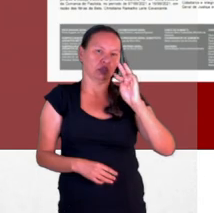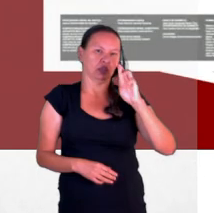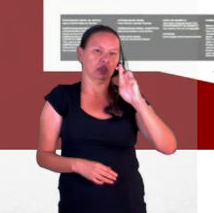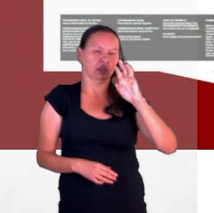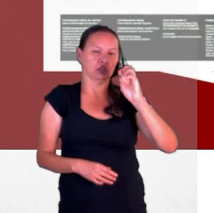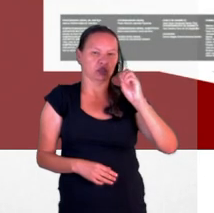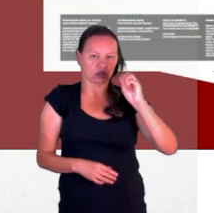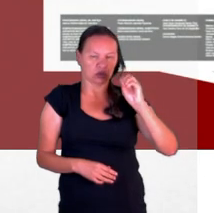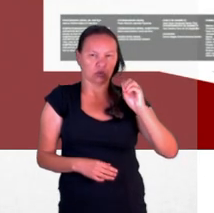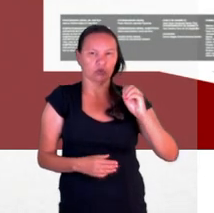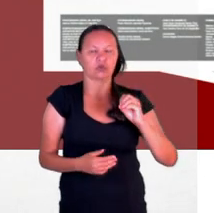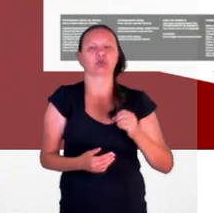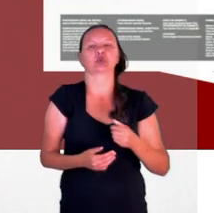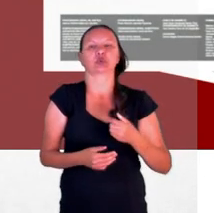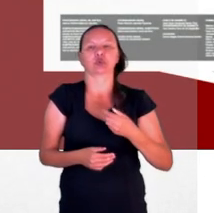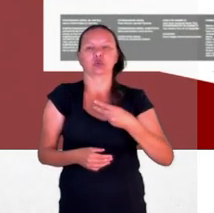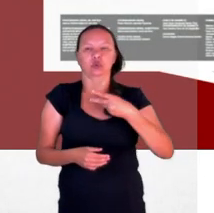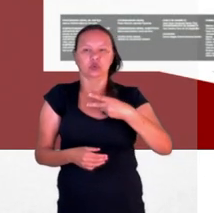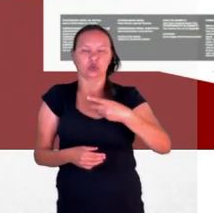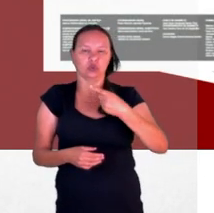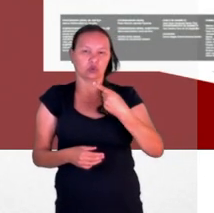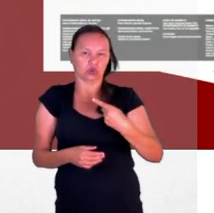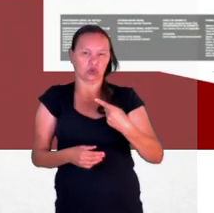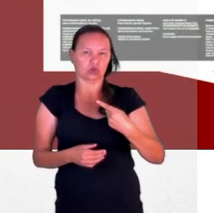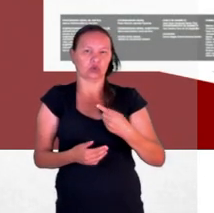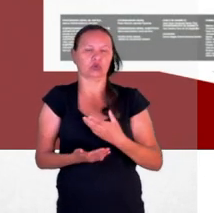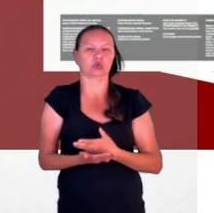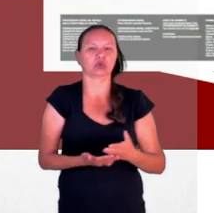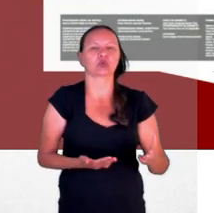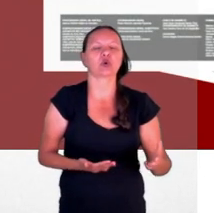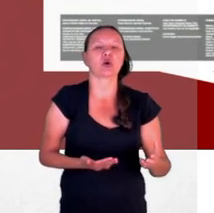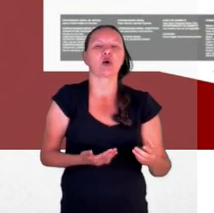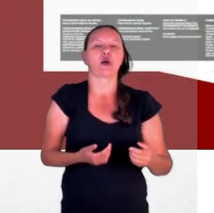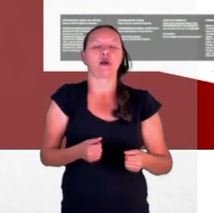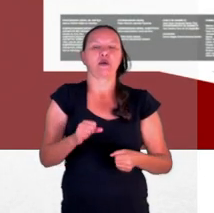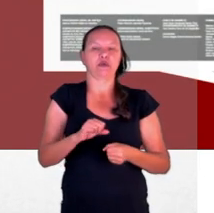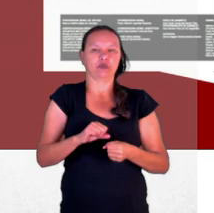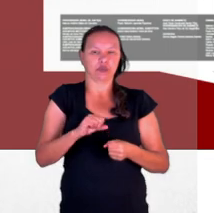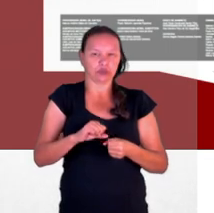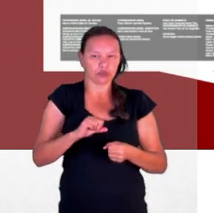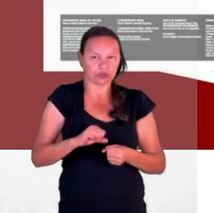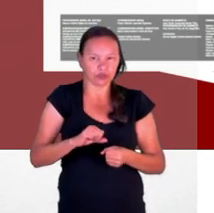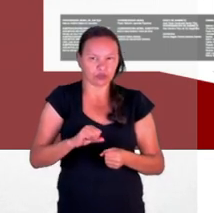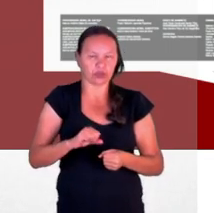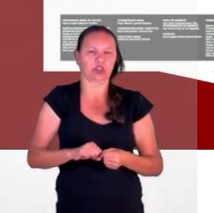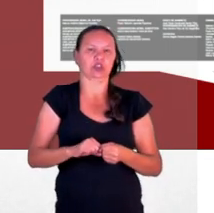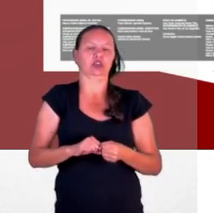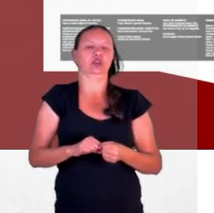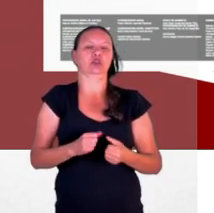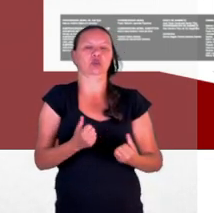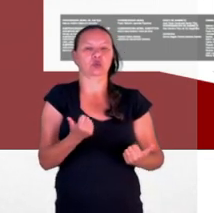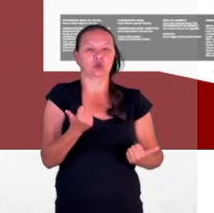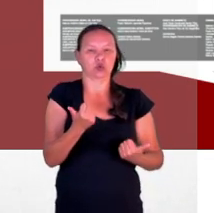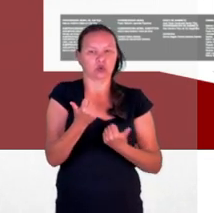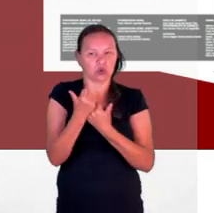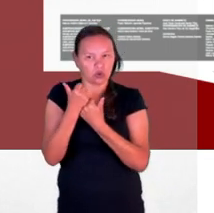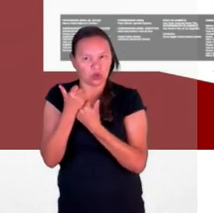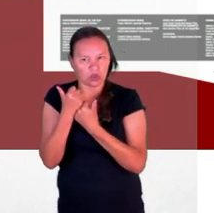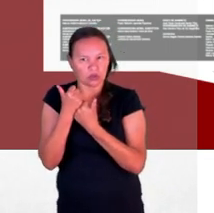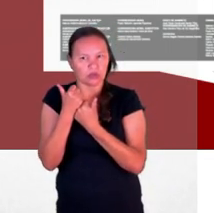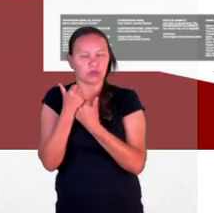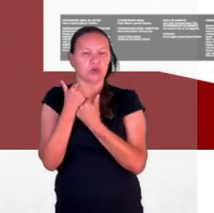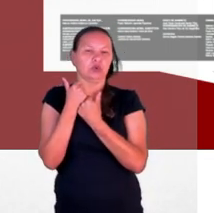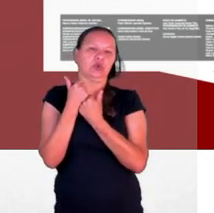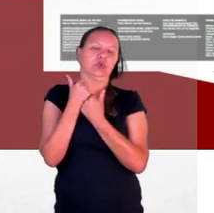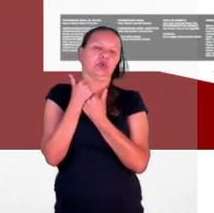ilustrar e esse núcleo lá em 21 foi reconfigurado agora com Total apoio da da atual gestão